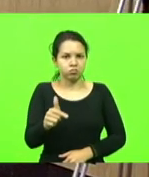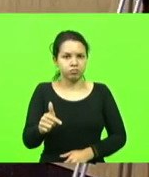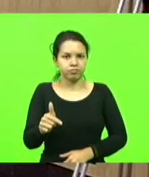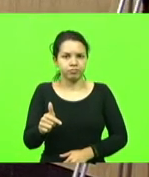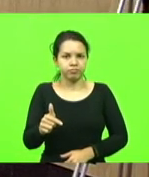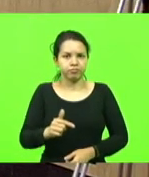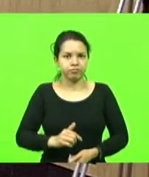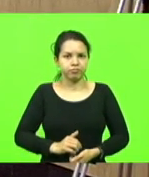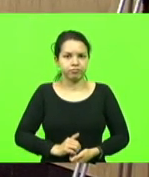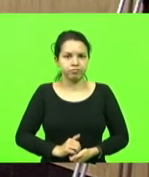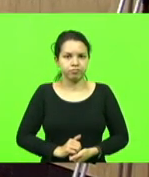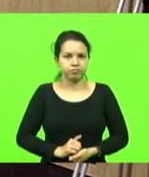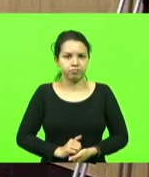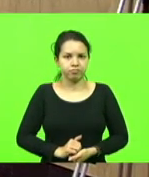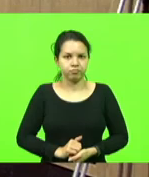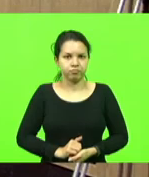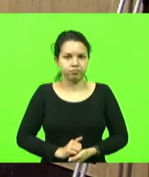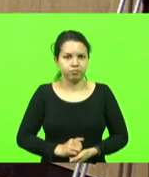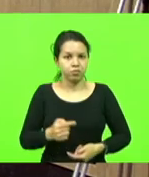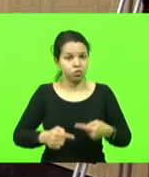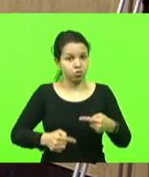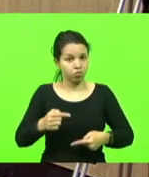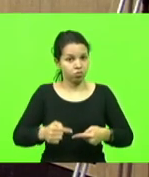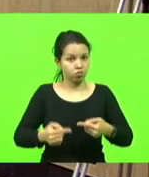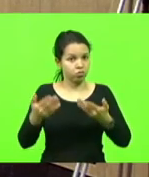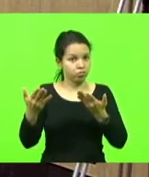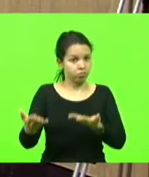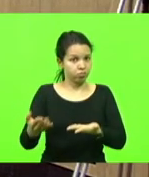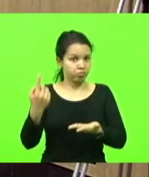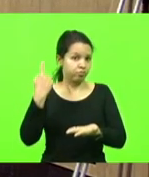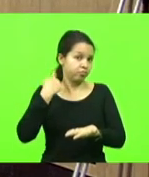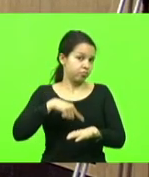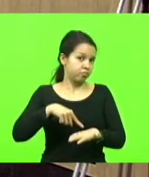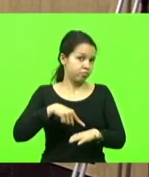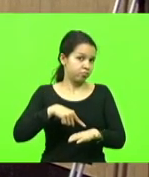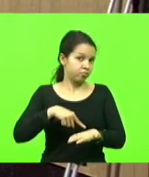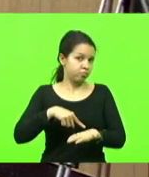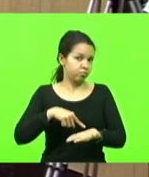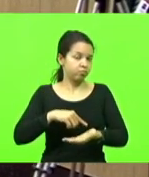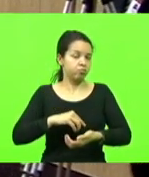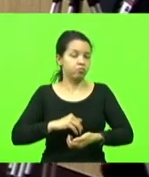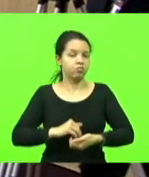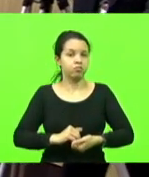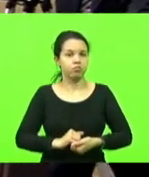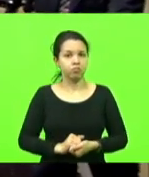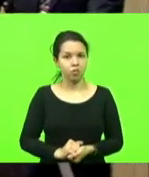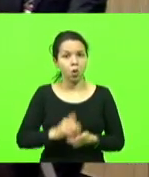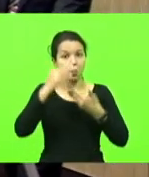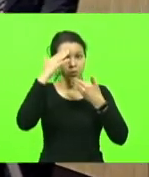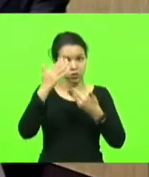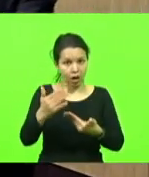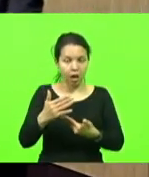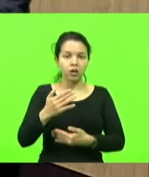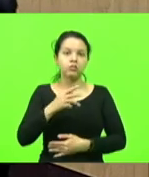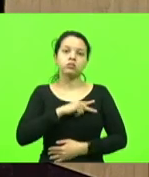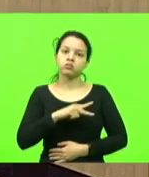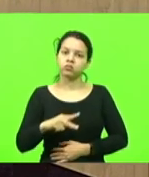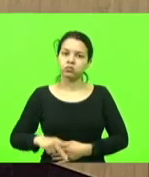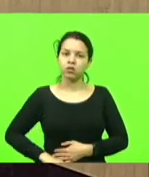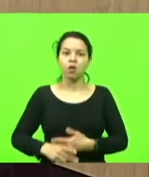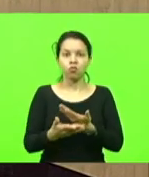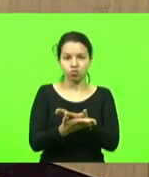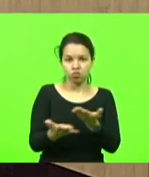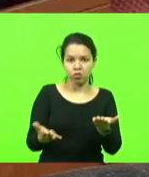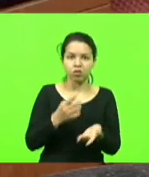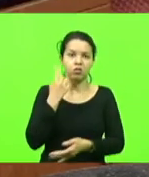Senhor presidente, para discutir a matéria, com a palavra o deputado Silvio Drevec. Obrigado, senhor presidente, senhores deputados, senhoras